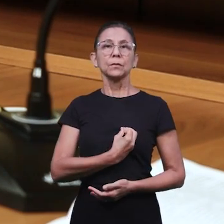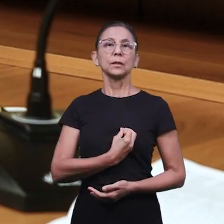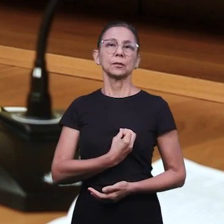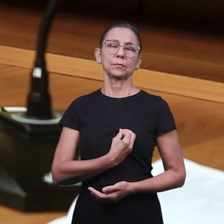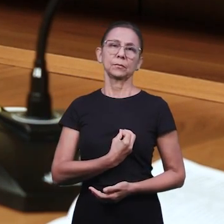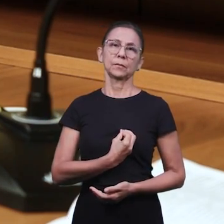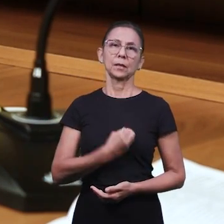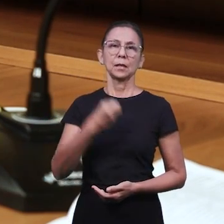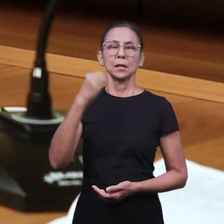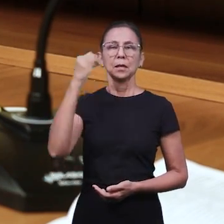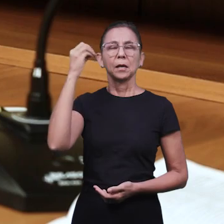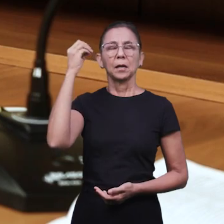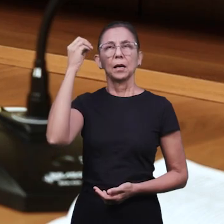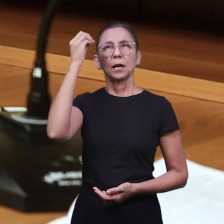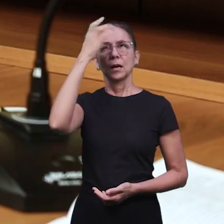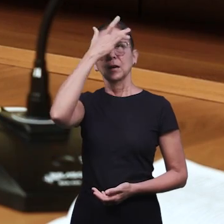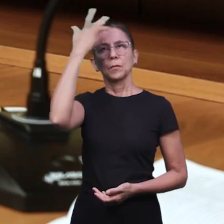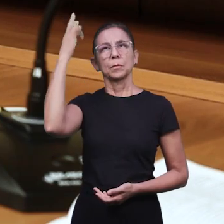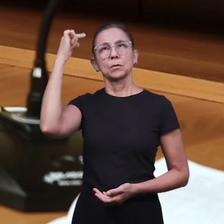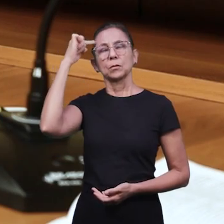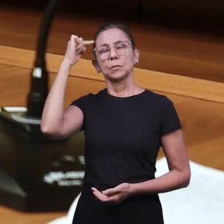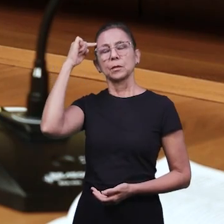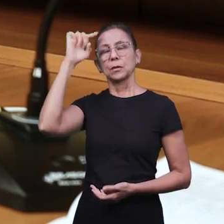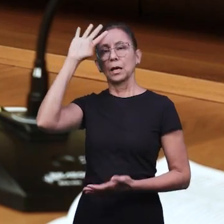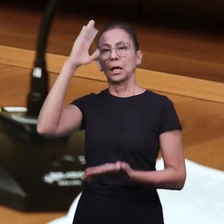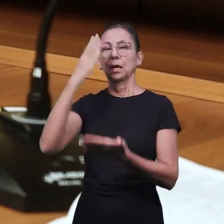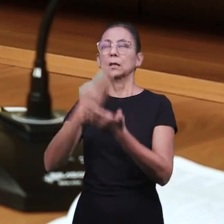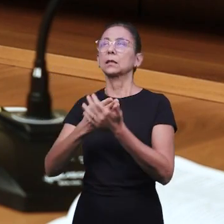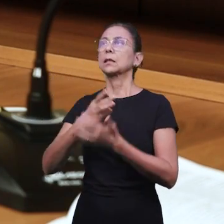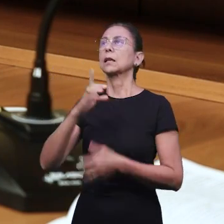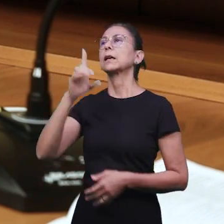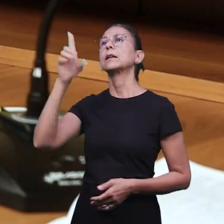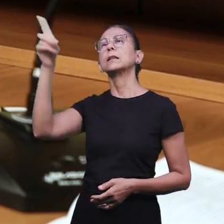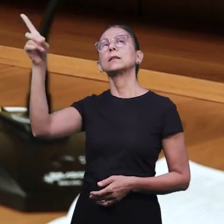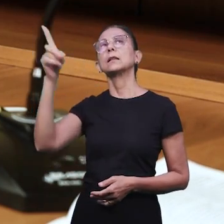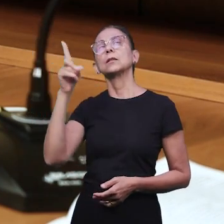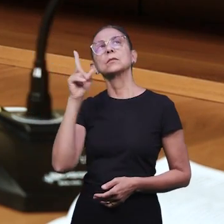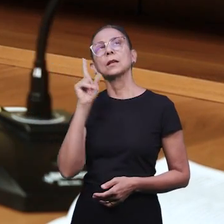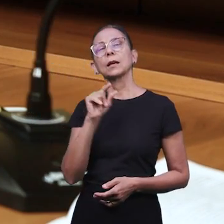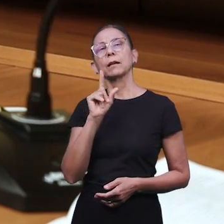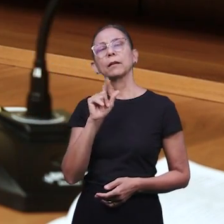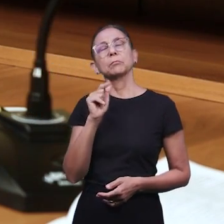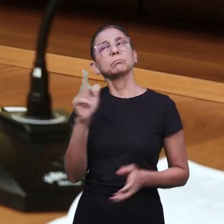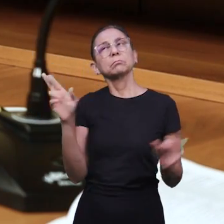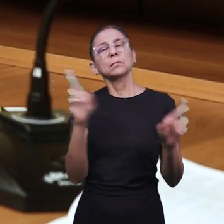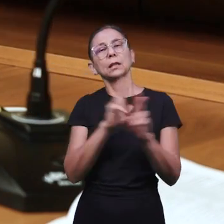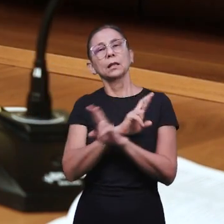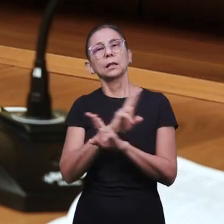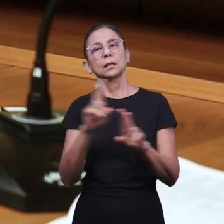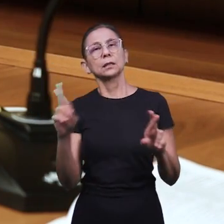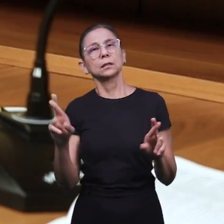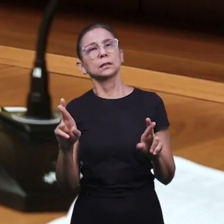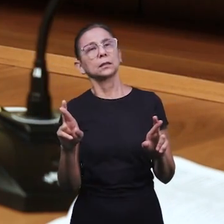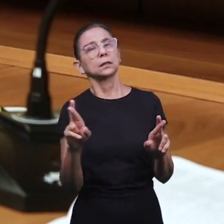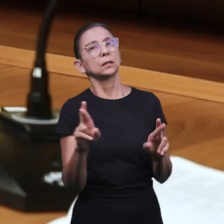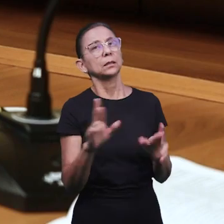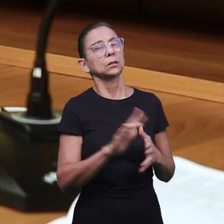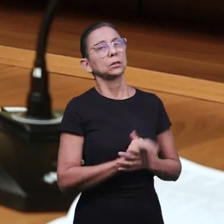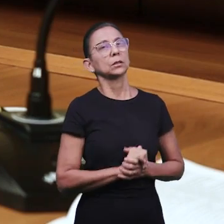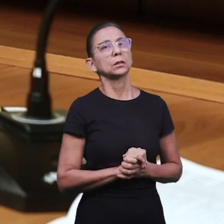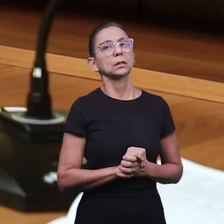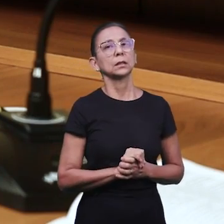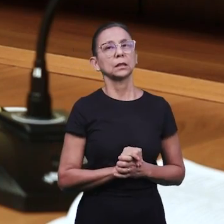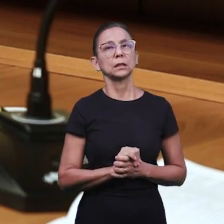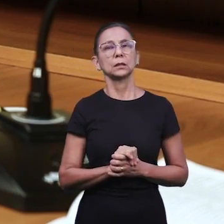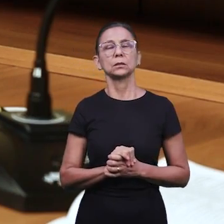A pessoa acha que crê em Deus, ela às vezes ela relaciona isso com a própria capacidade que ela tem